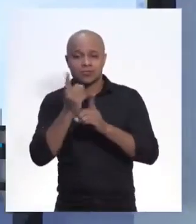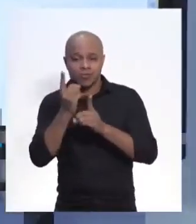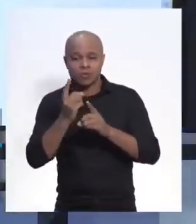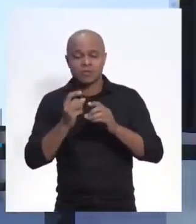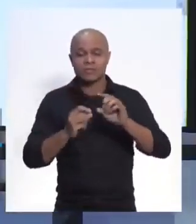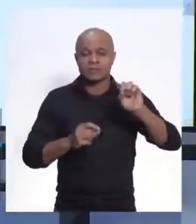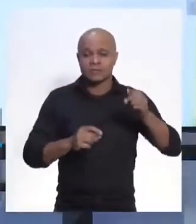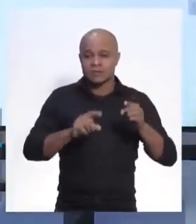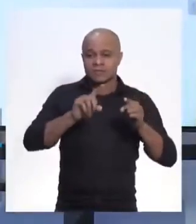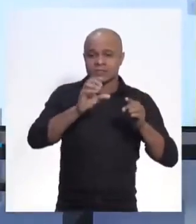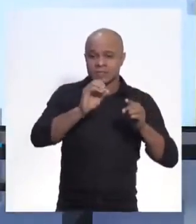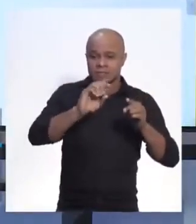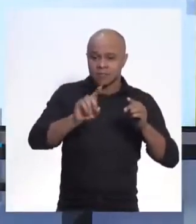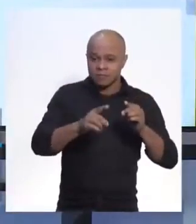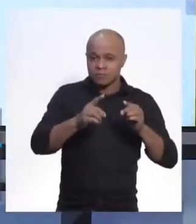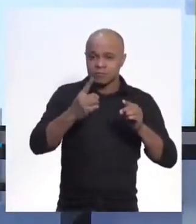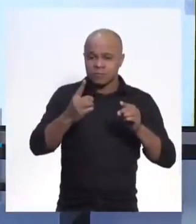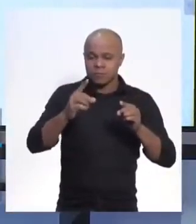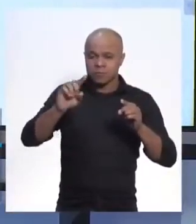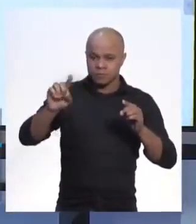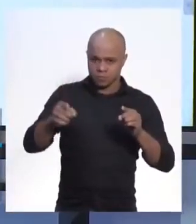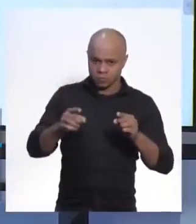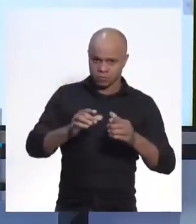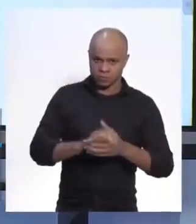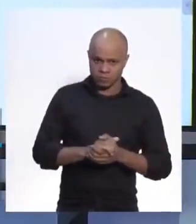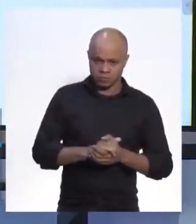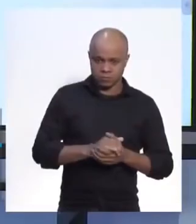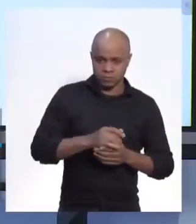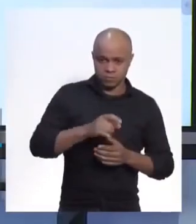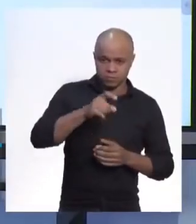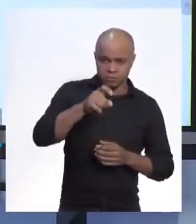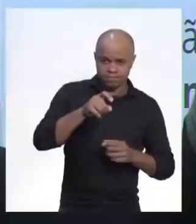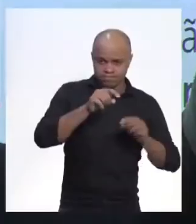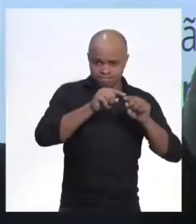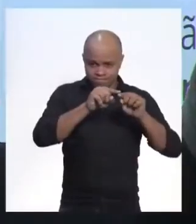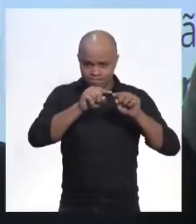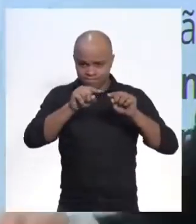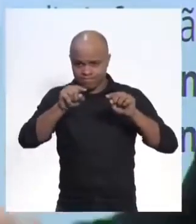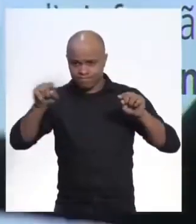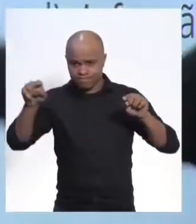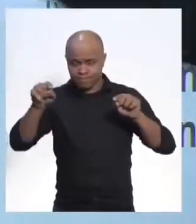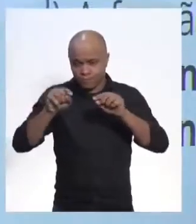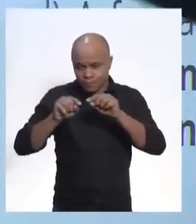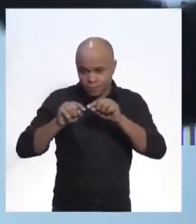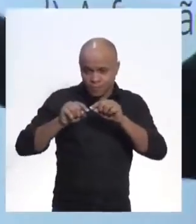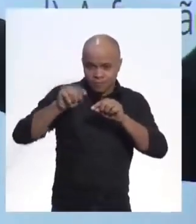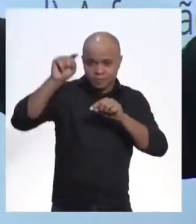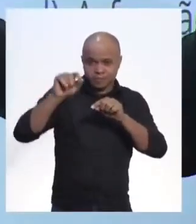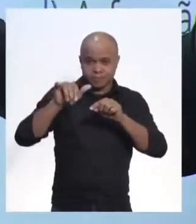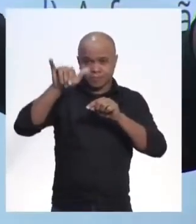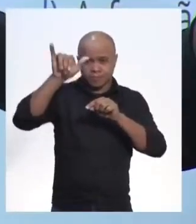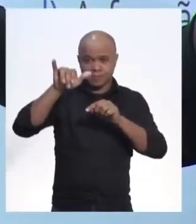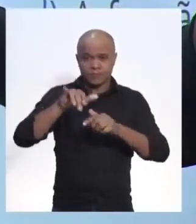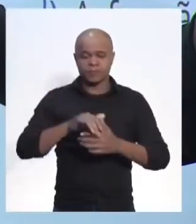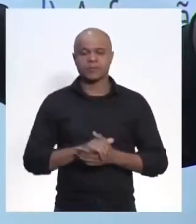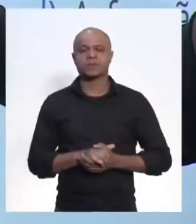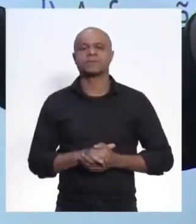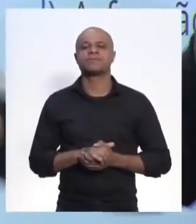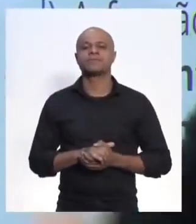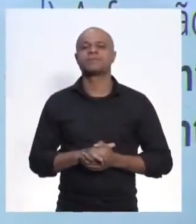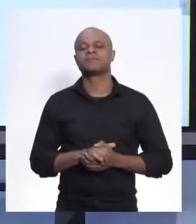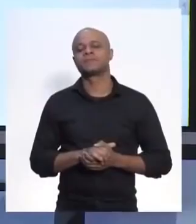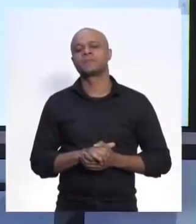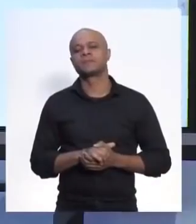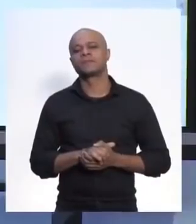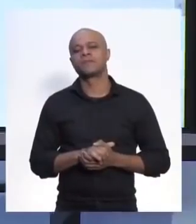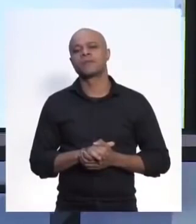1. Aí você fala, professora, o que é o 0 e 1? 0 do x, bem aqui no encontro dos eixos, e 1 do y. Aí você vai falar,